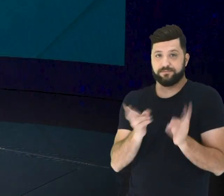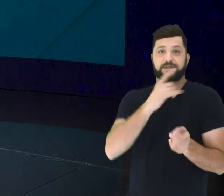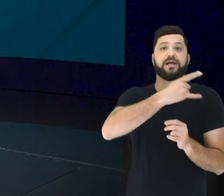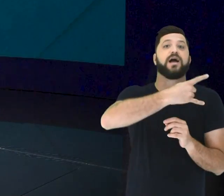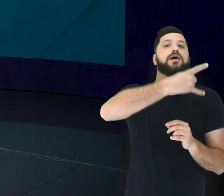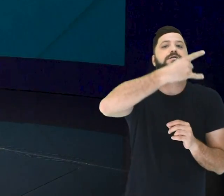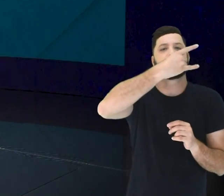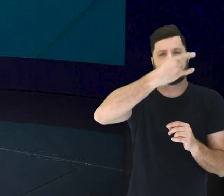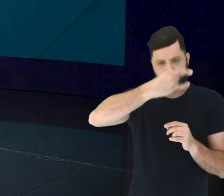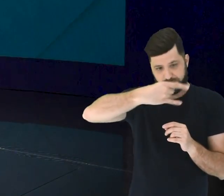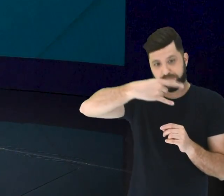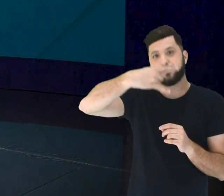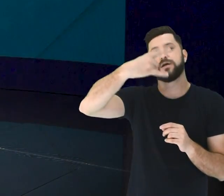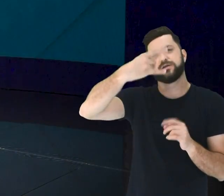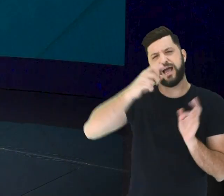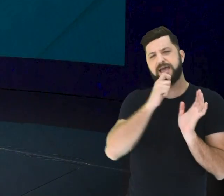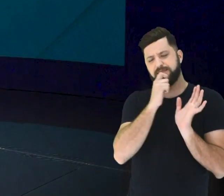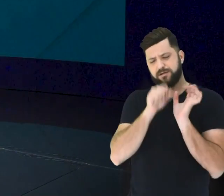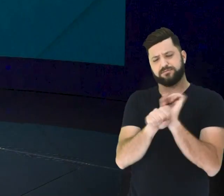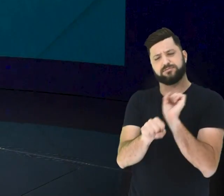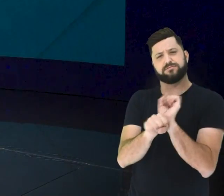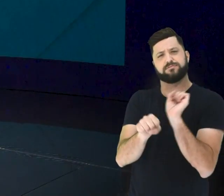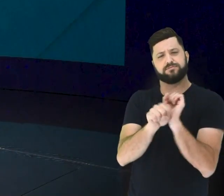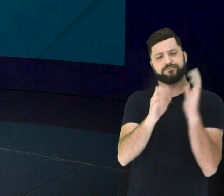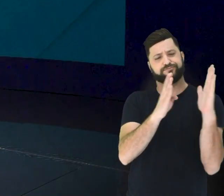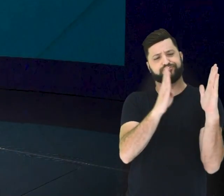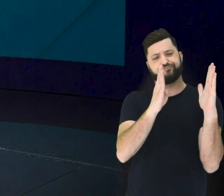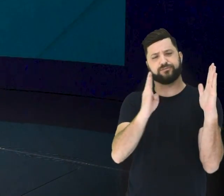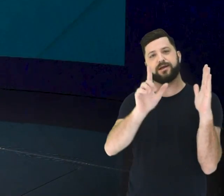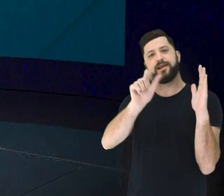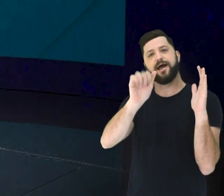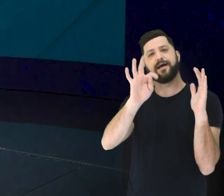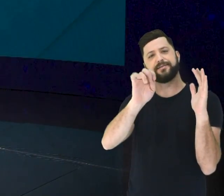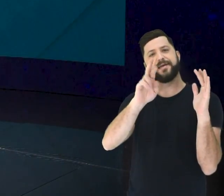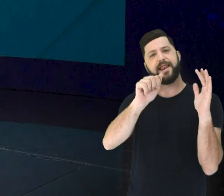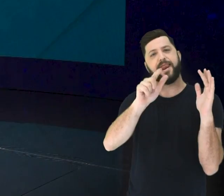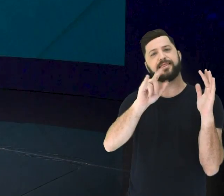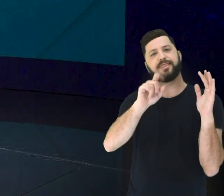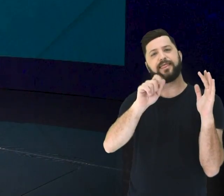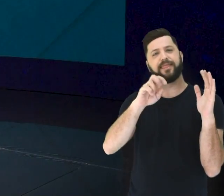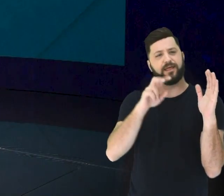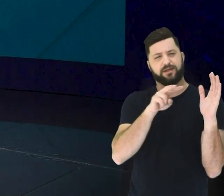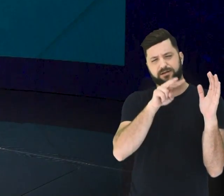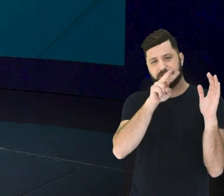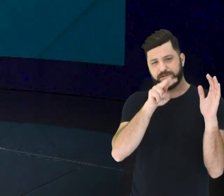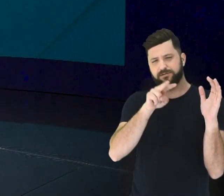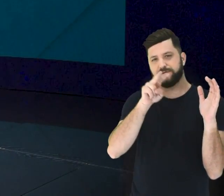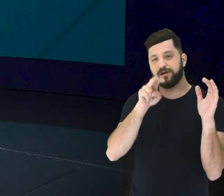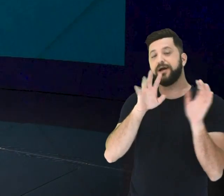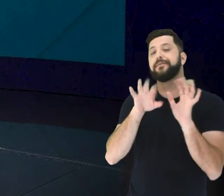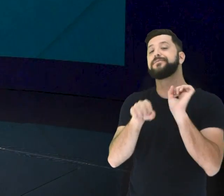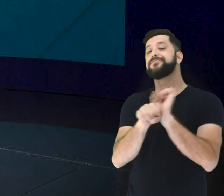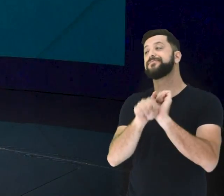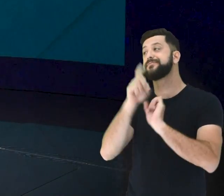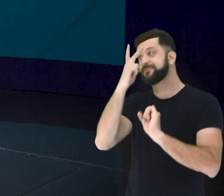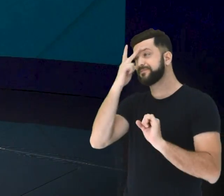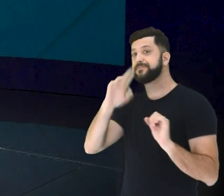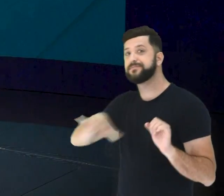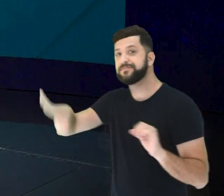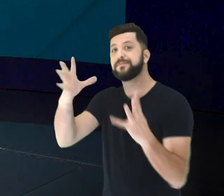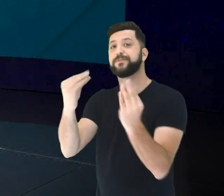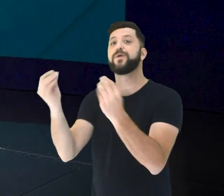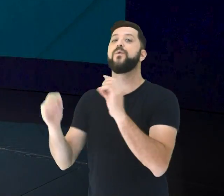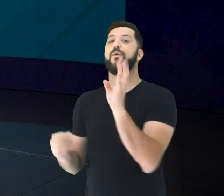ainda tá em um ciclo lateral quando ele sai dessa lateralidade aí é bem o rompimento que a maioria conhece né a fechou